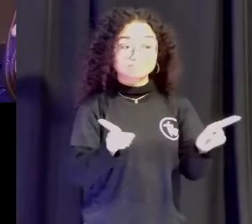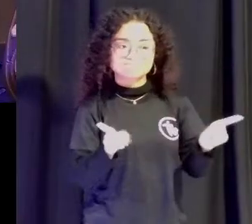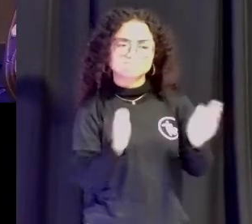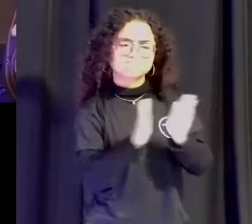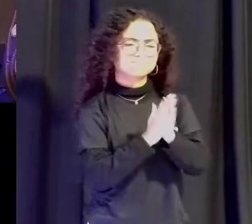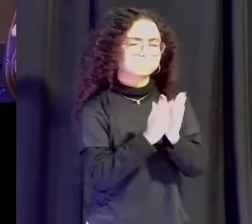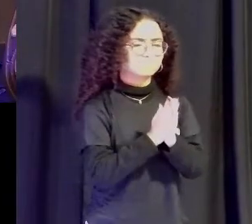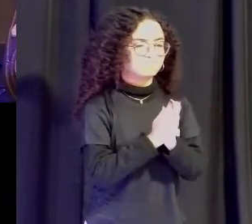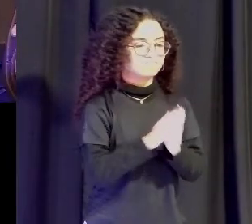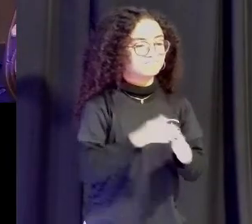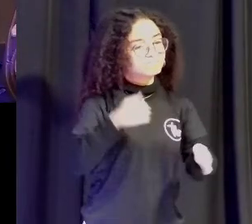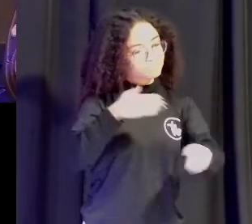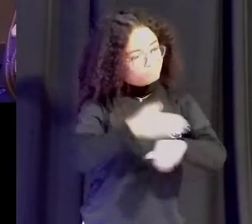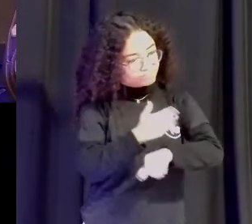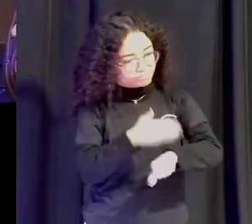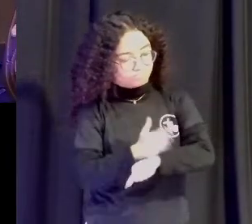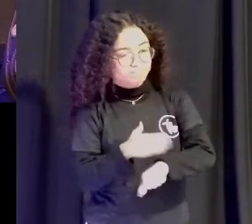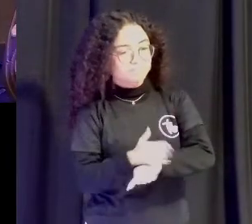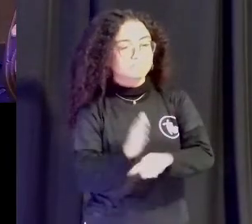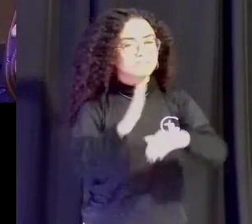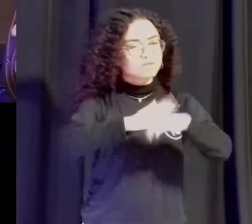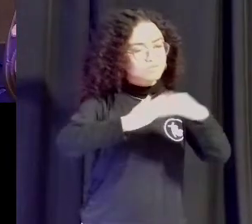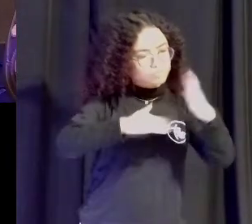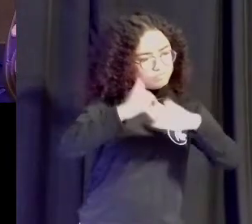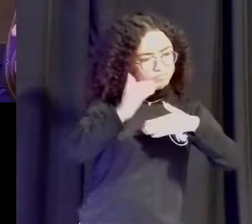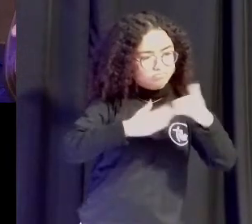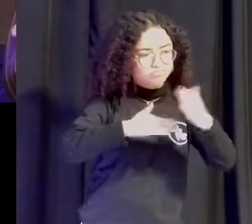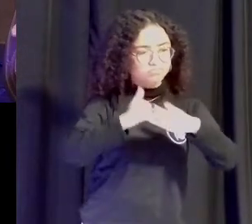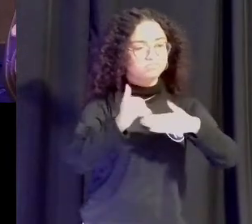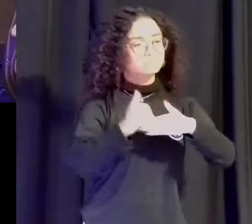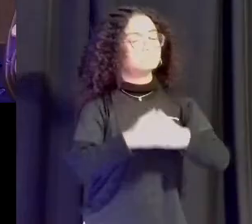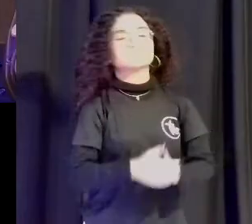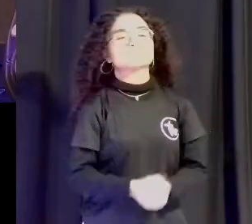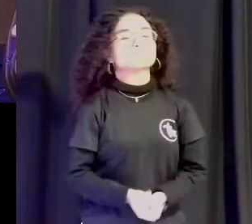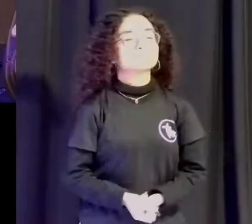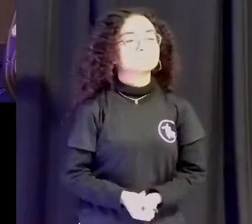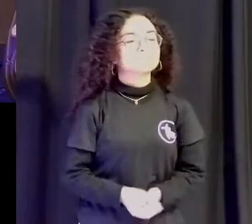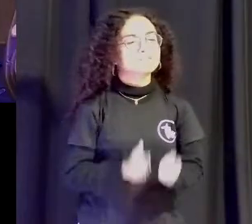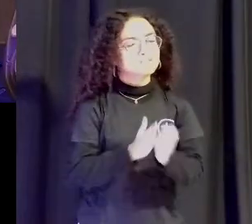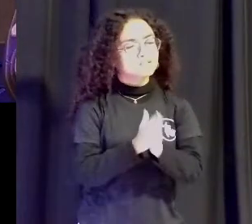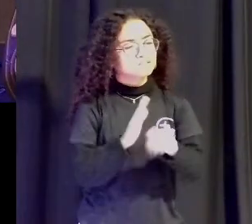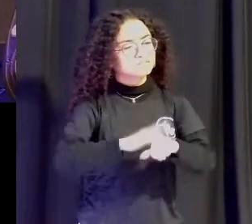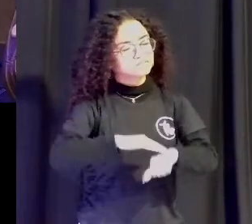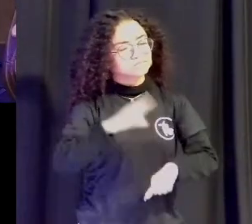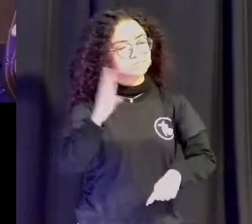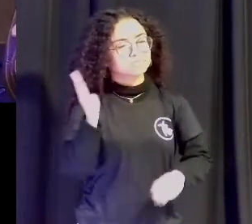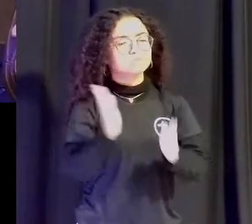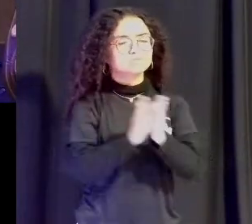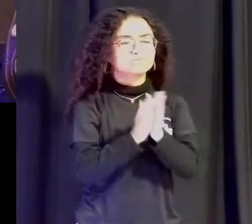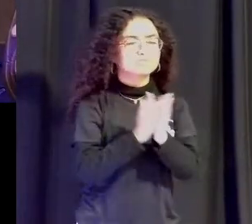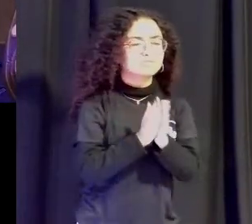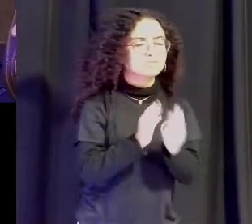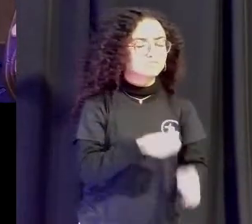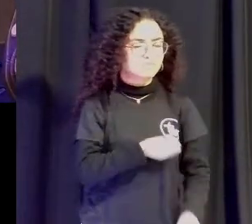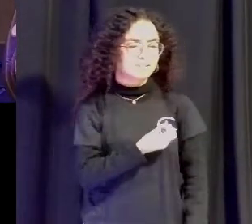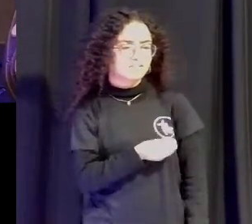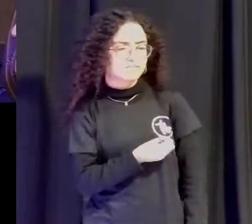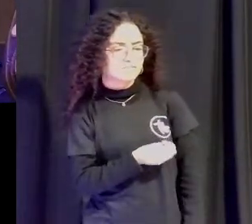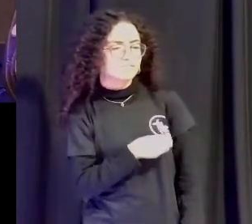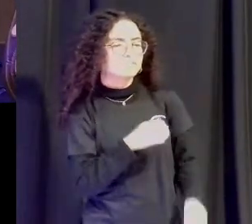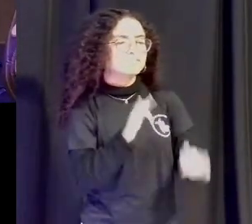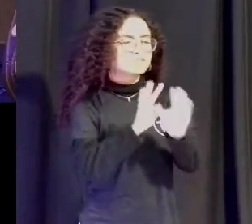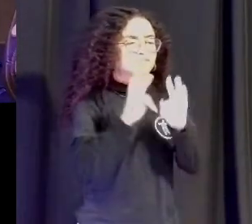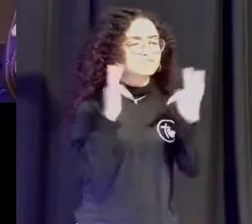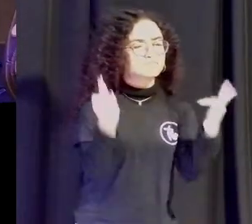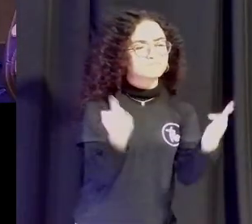Orar. Orar cada vez mais. Orar por si mesmo, orar pelos seus, orar pelos